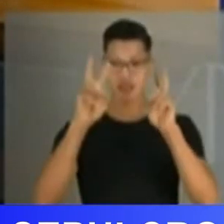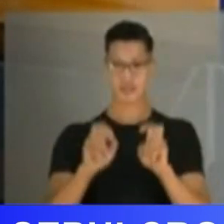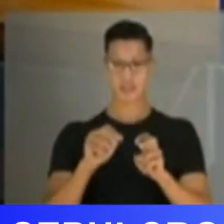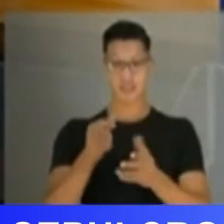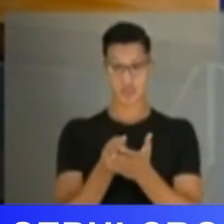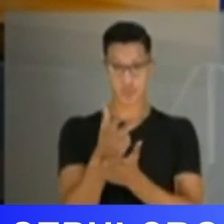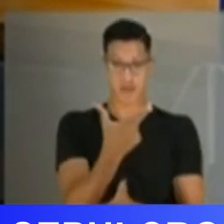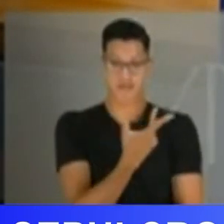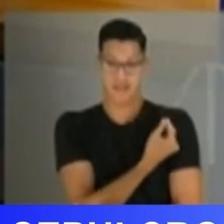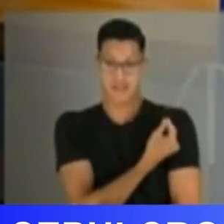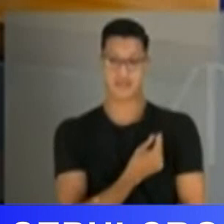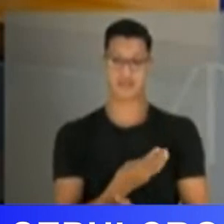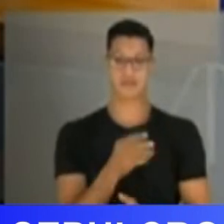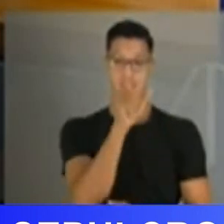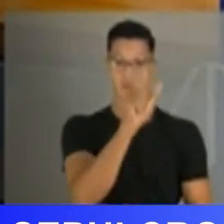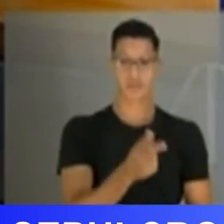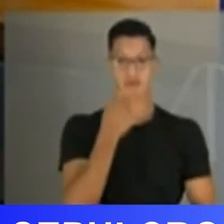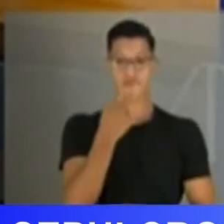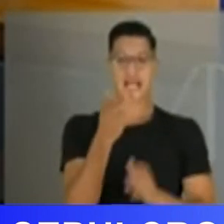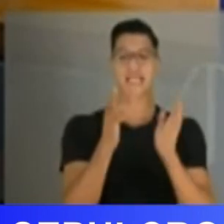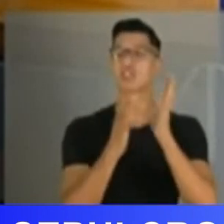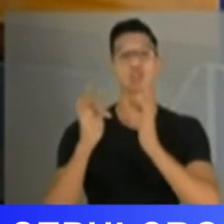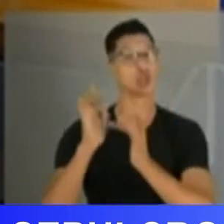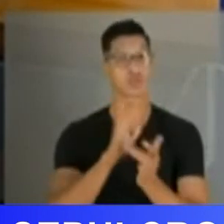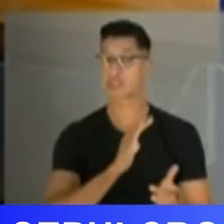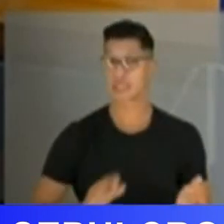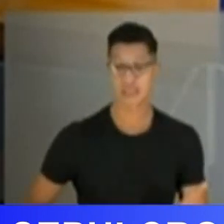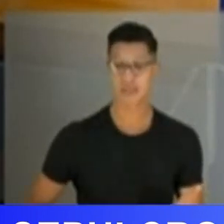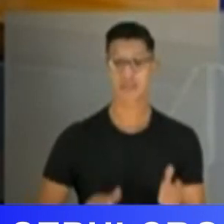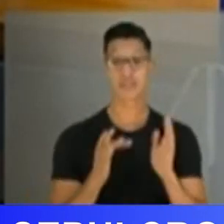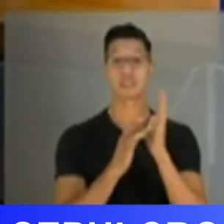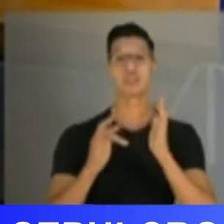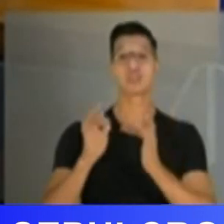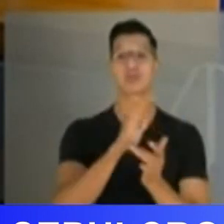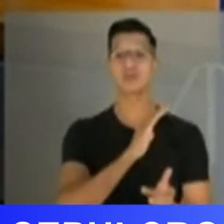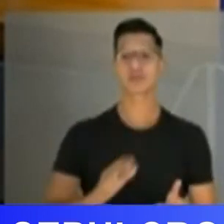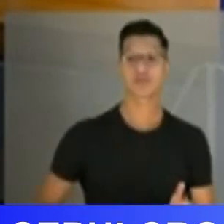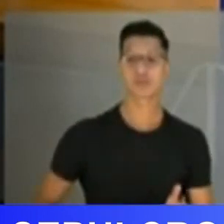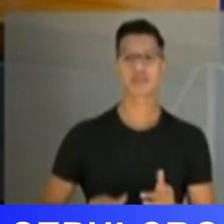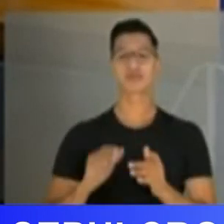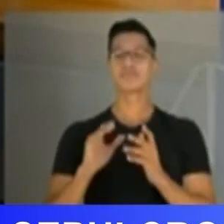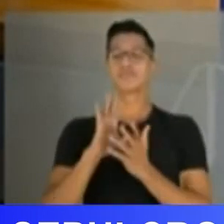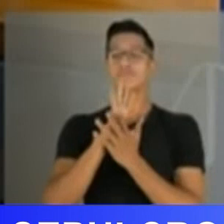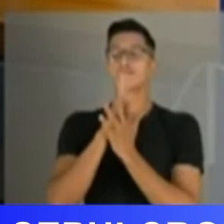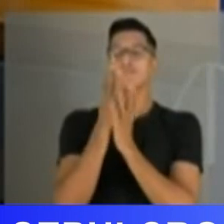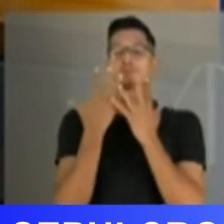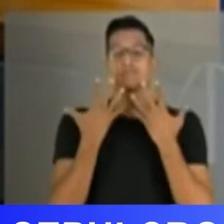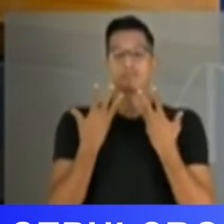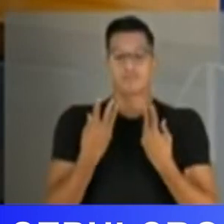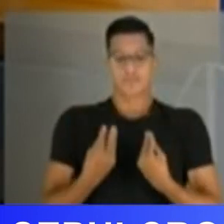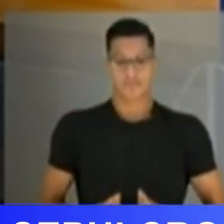essa aquisição de vacina. E o senhor fala de Jesus Cristo. Jesus Cristo, a essência de Jesus